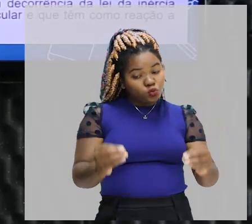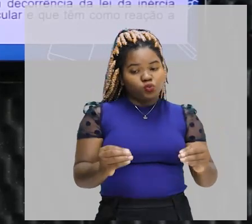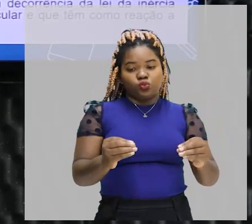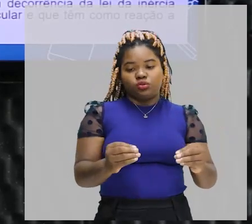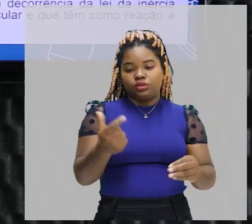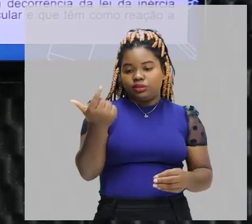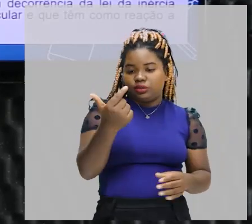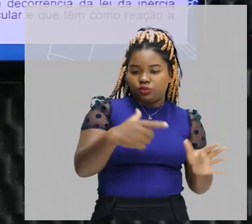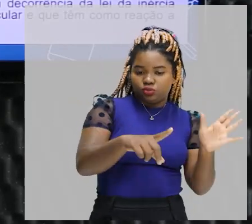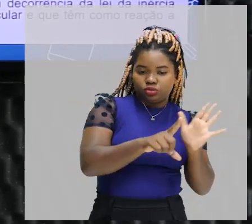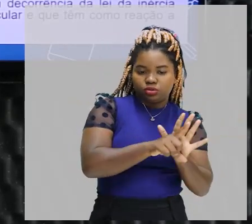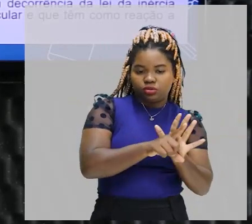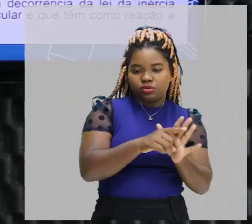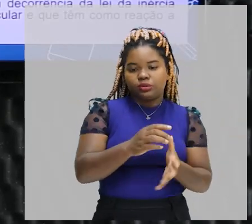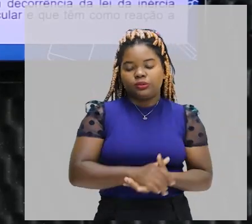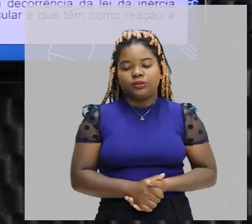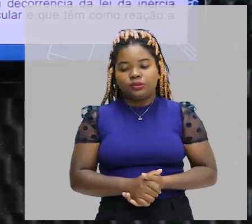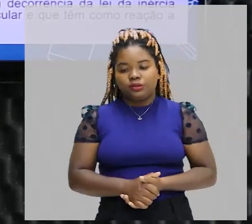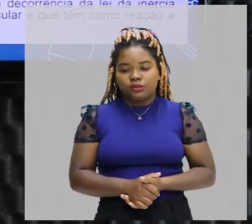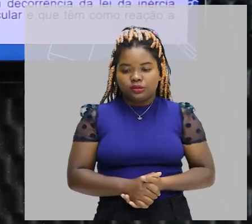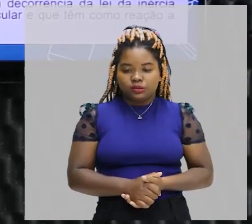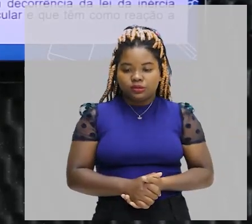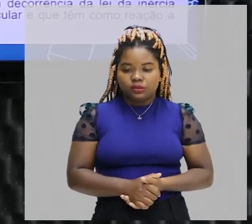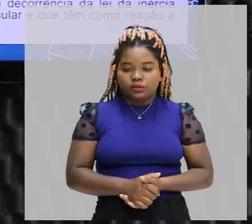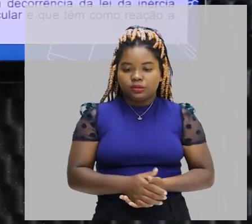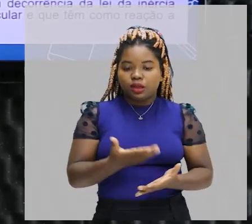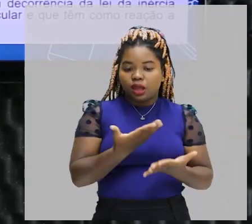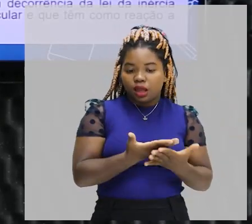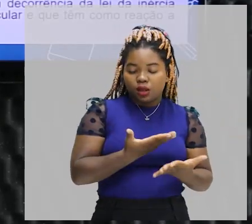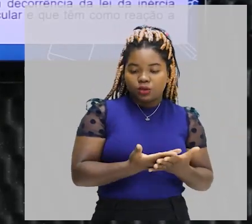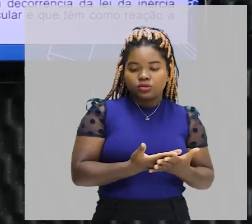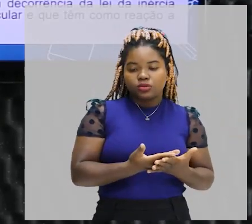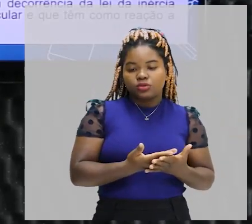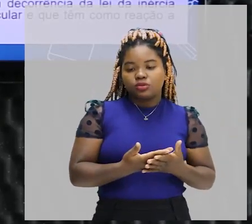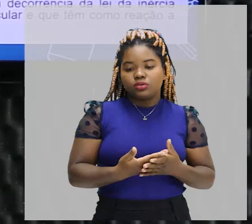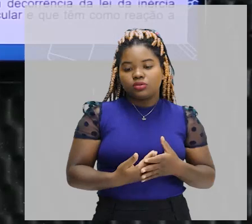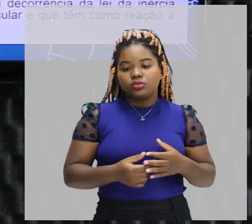né? E aquele que veio na sequência, né? A aula sobre o movimento